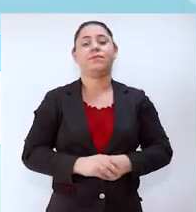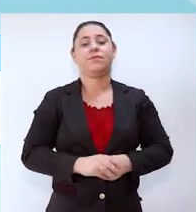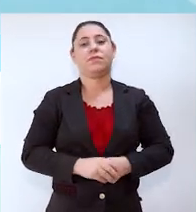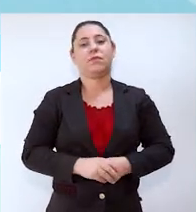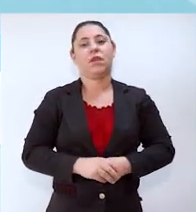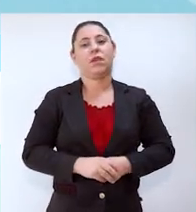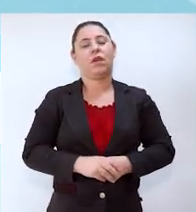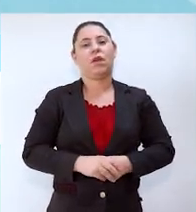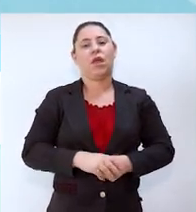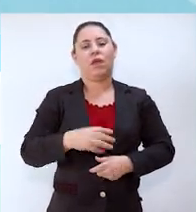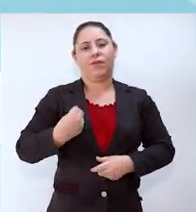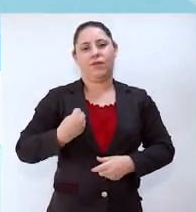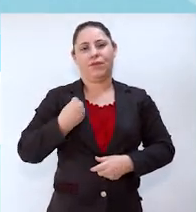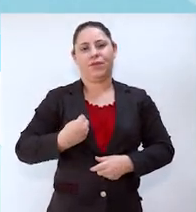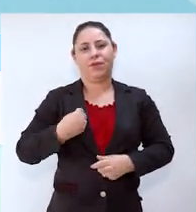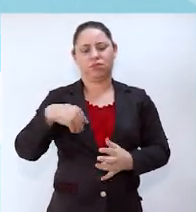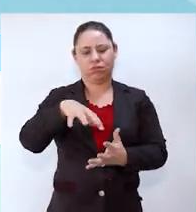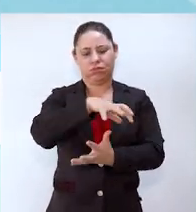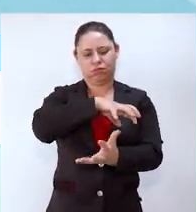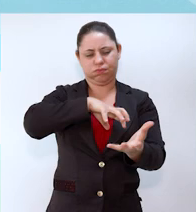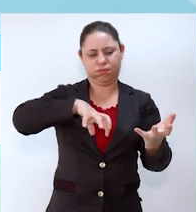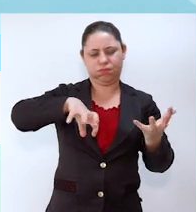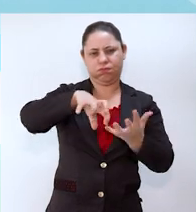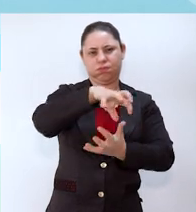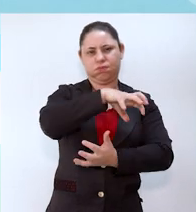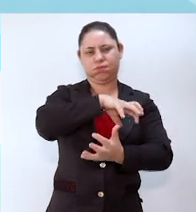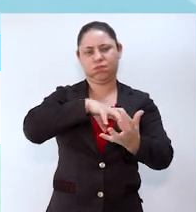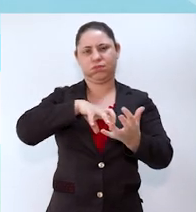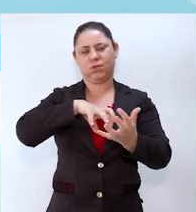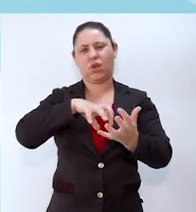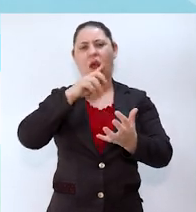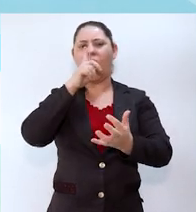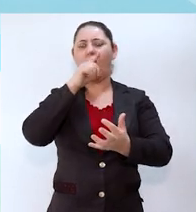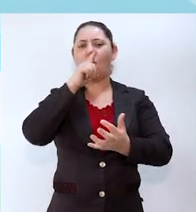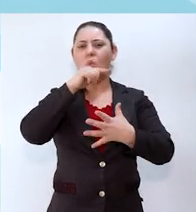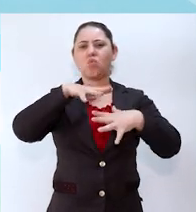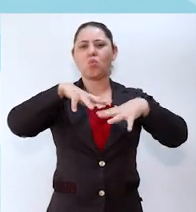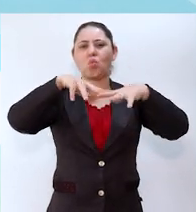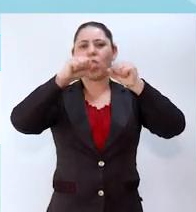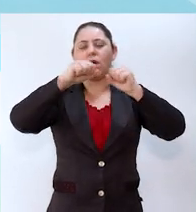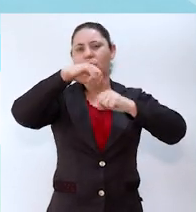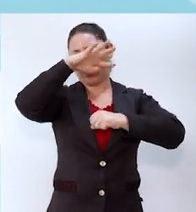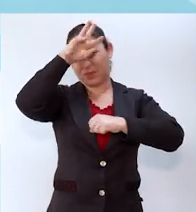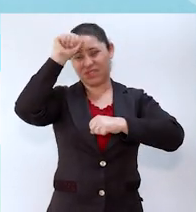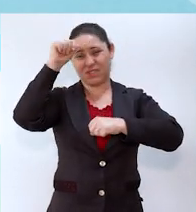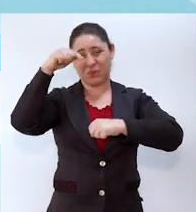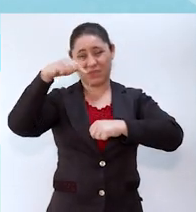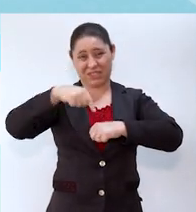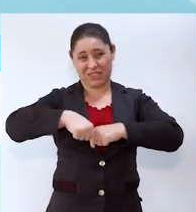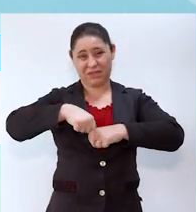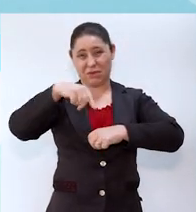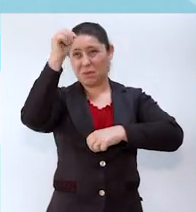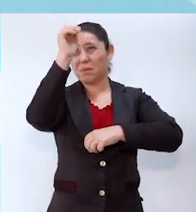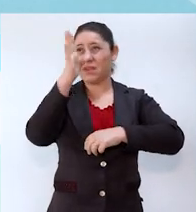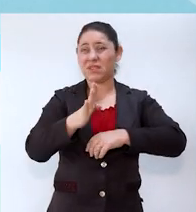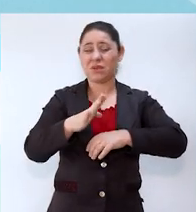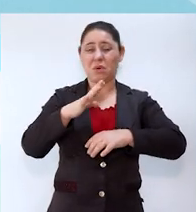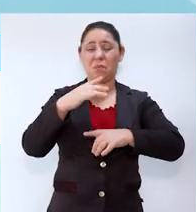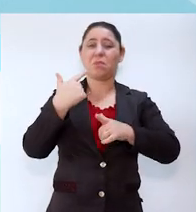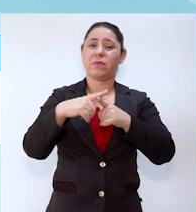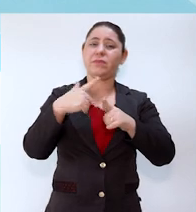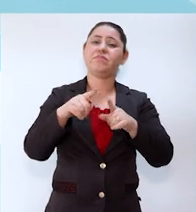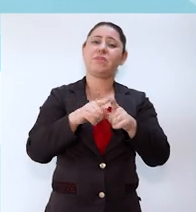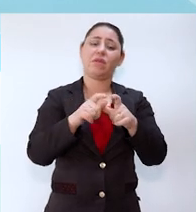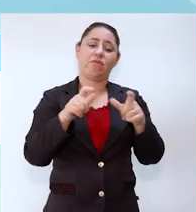Nós vivemos uma crise hídrica no Brasil, no Mato Grosso do Sul, um problema muito complexo. Isso,